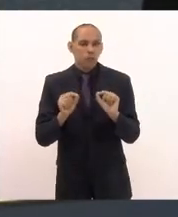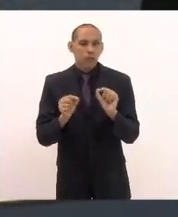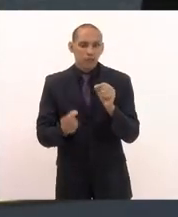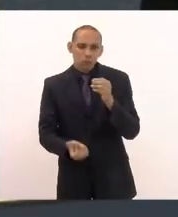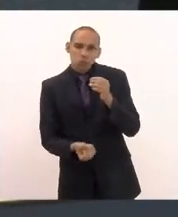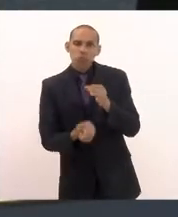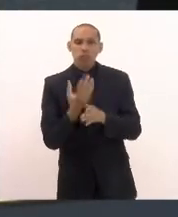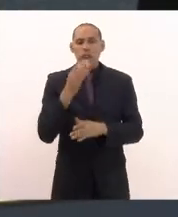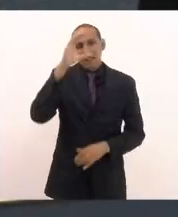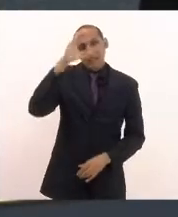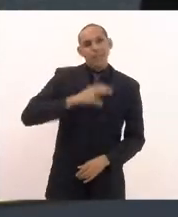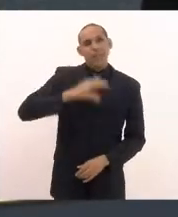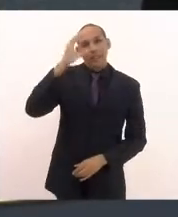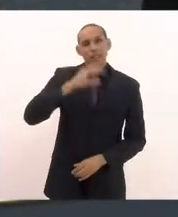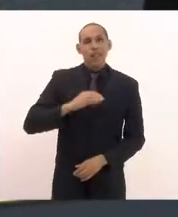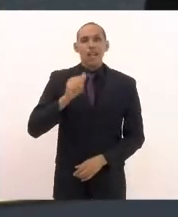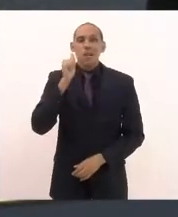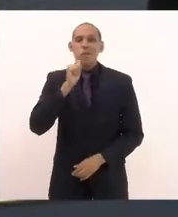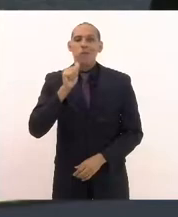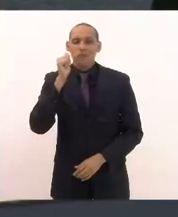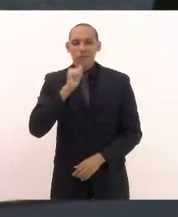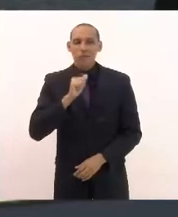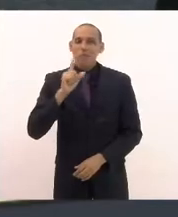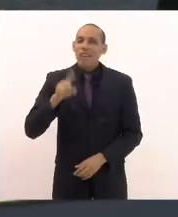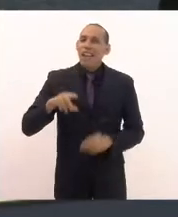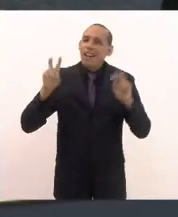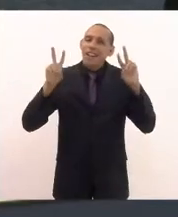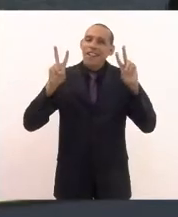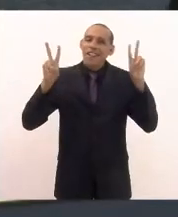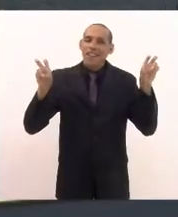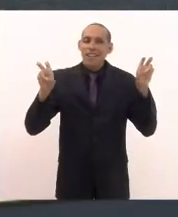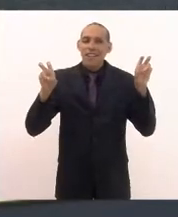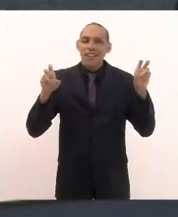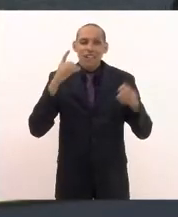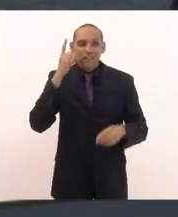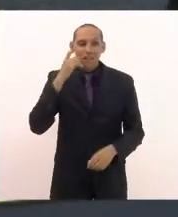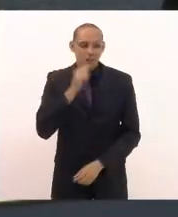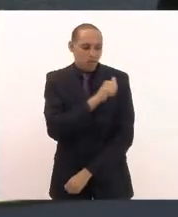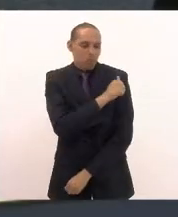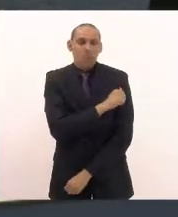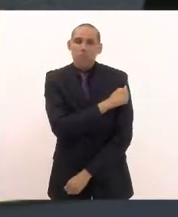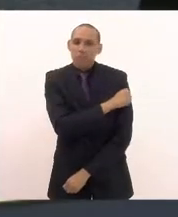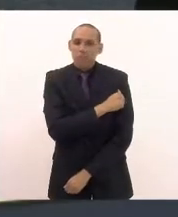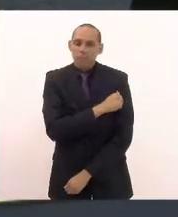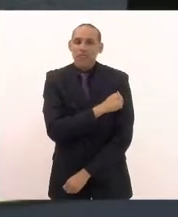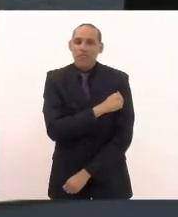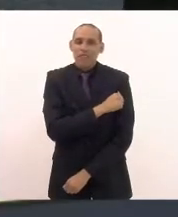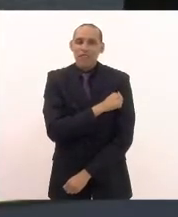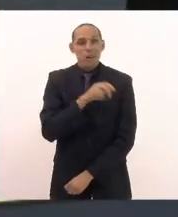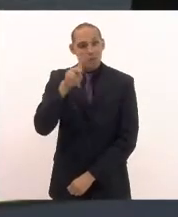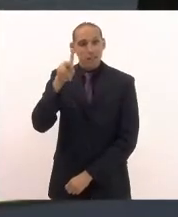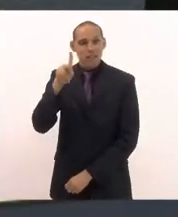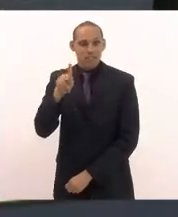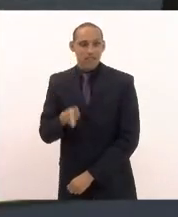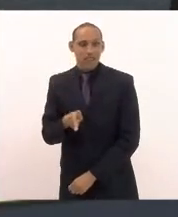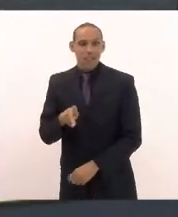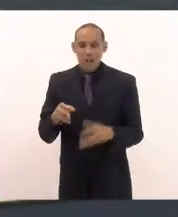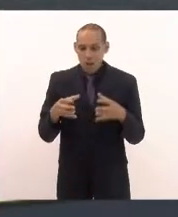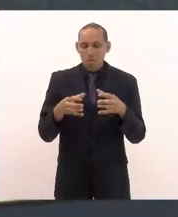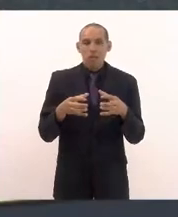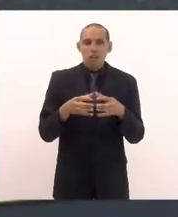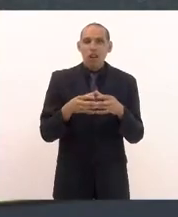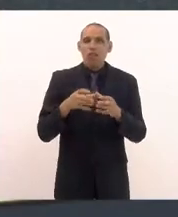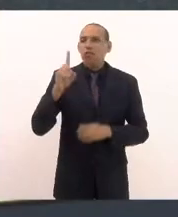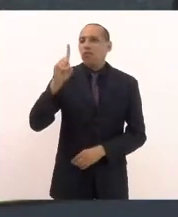da cidadania feminina. Esse é um tema, né, que a deputada enfermeira Rejane, enquanto presidente da Comissão de Direitos da